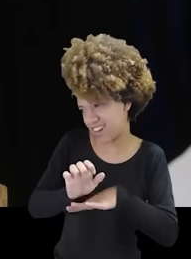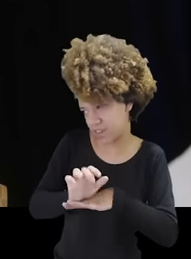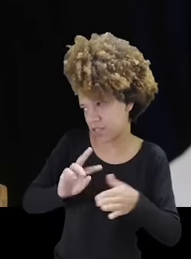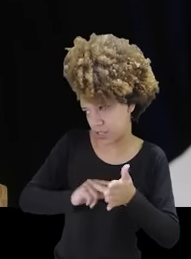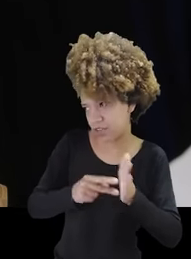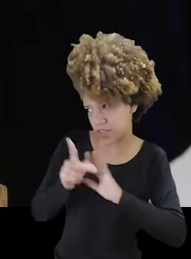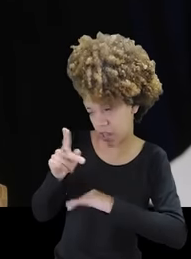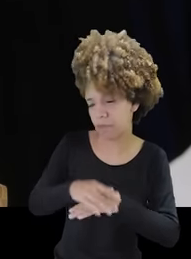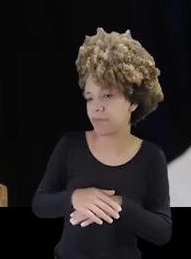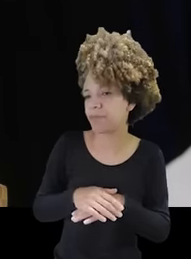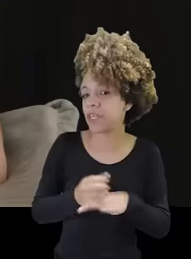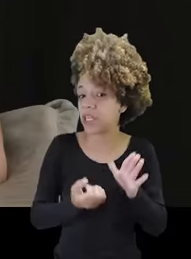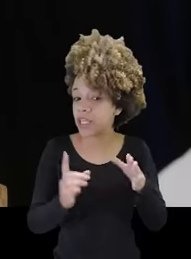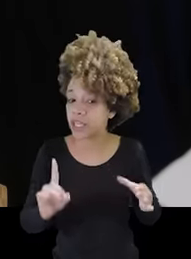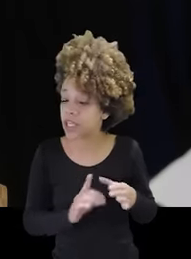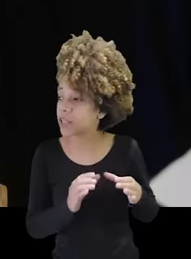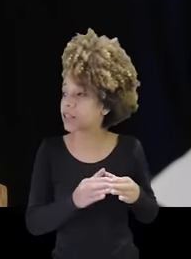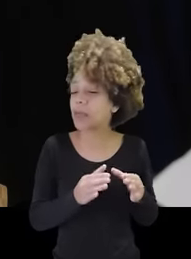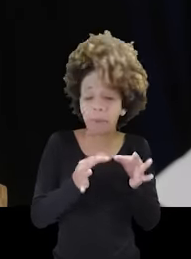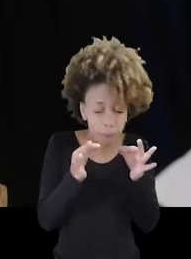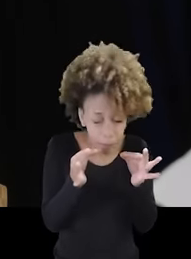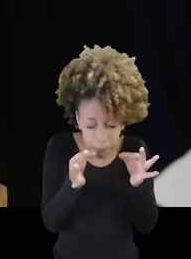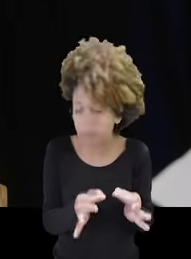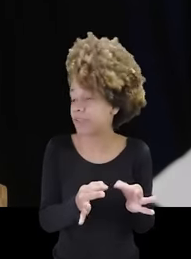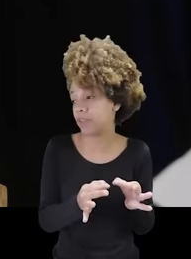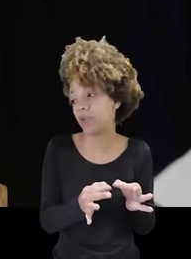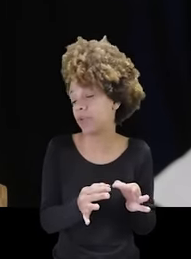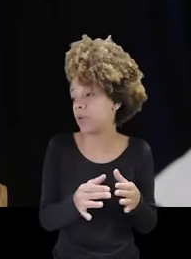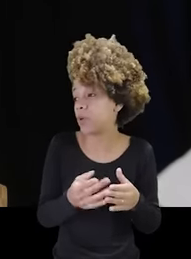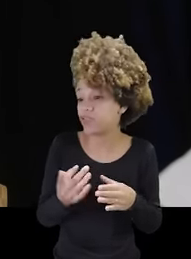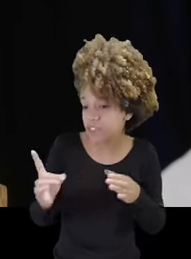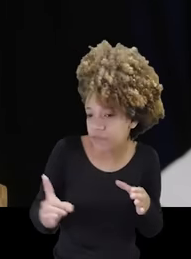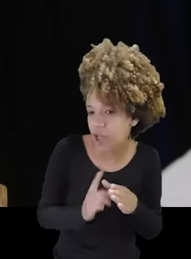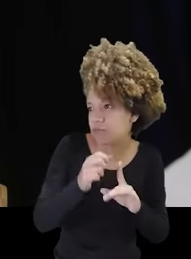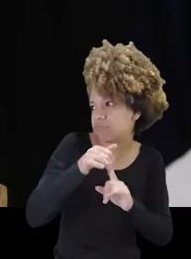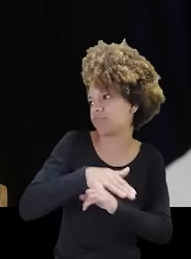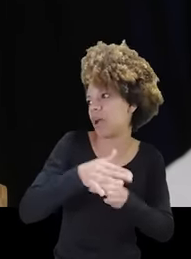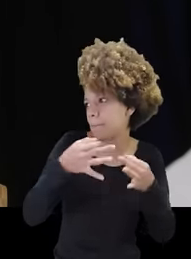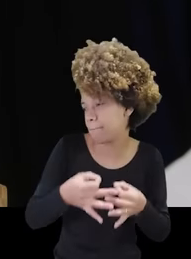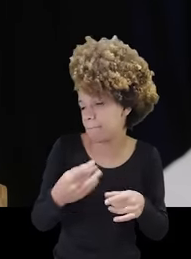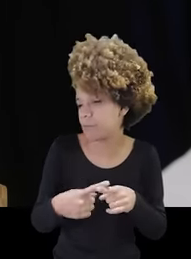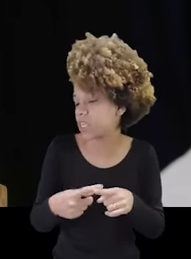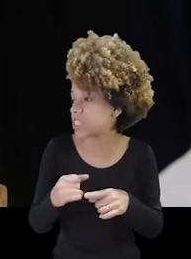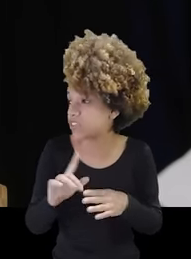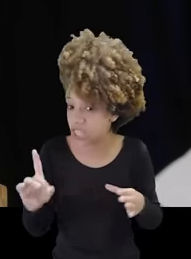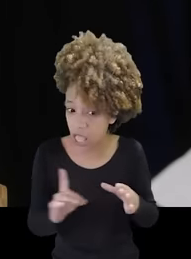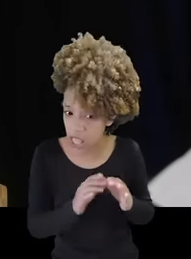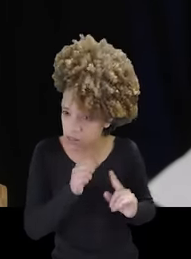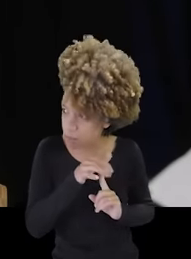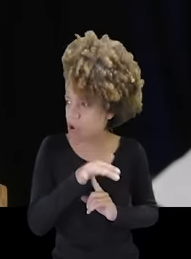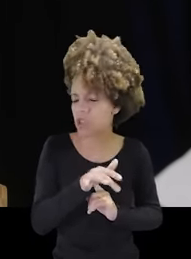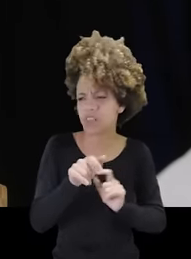e vai sair no grupo então você tem que ser mais perfeito ainda quando você vai entrar no mercado porque se você entrar no mercado